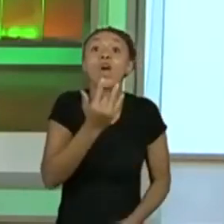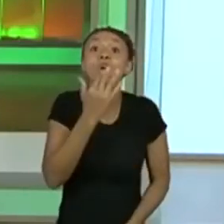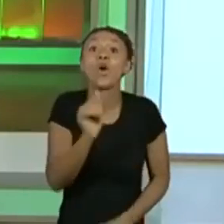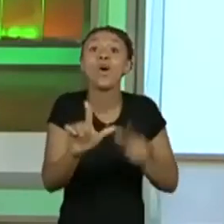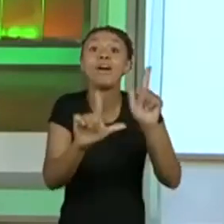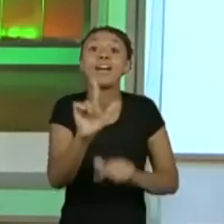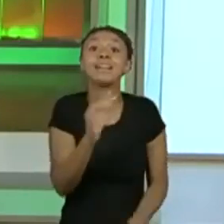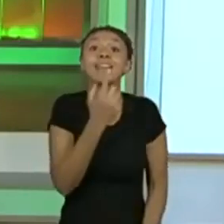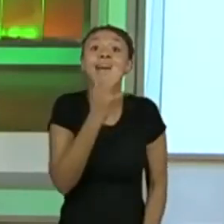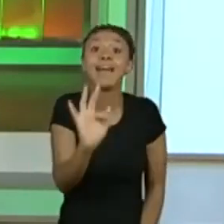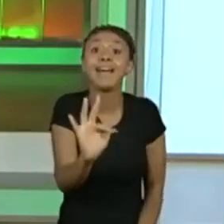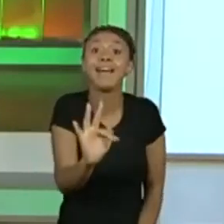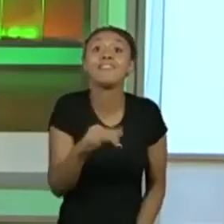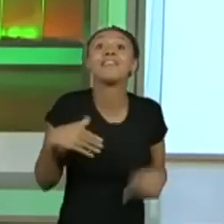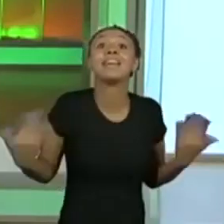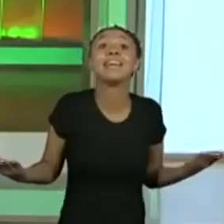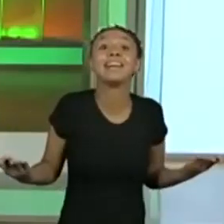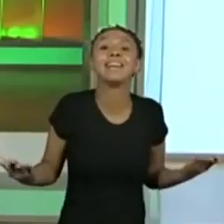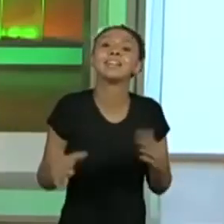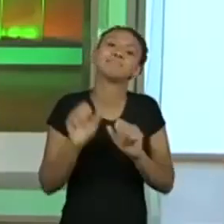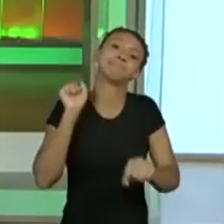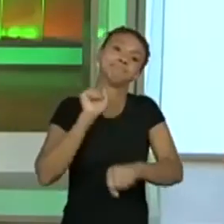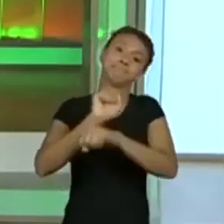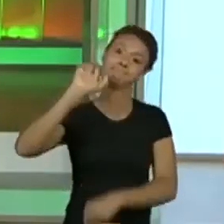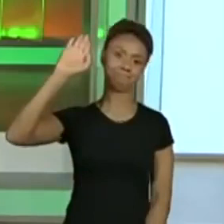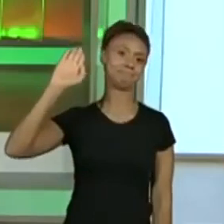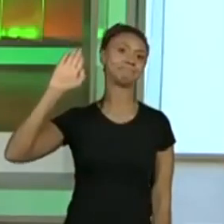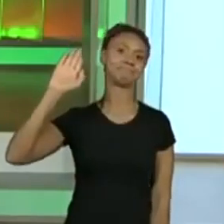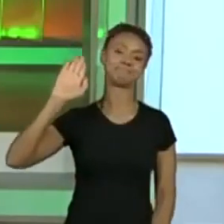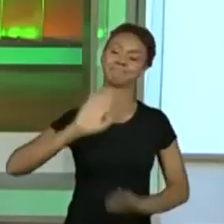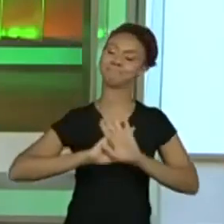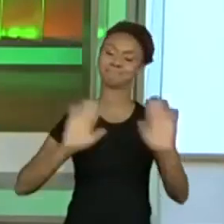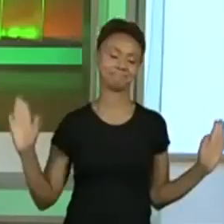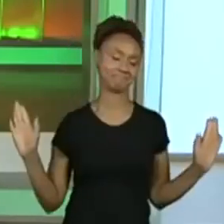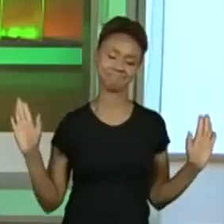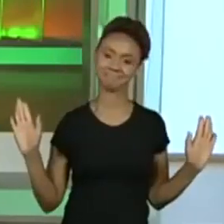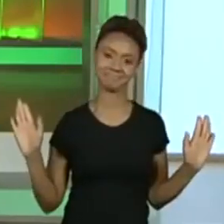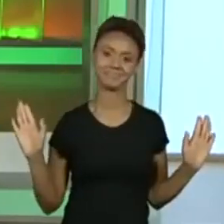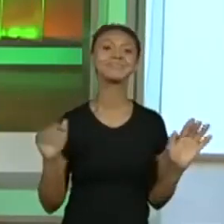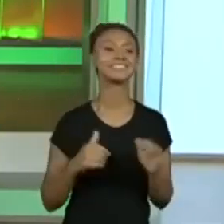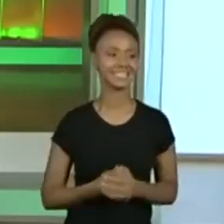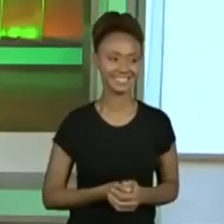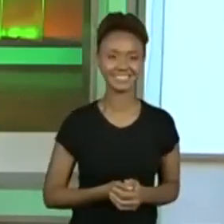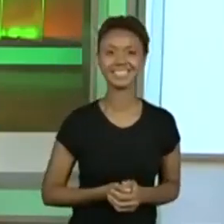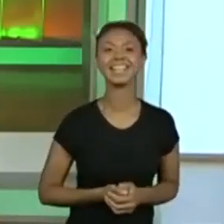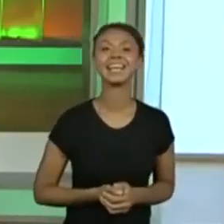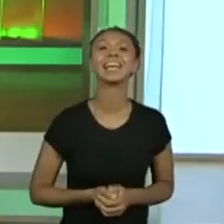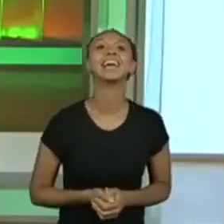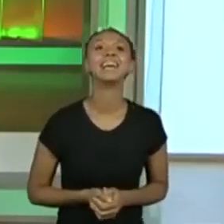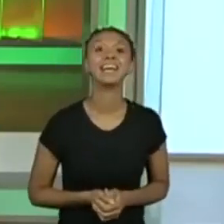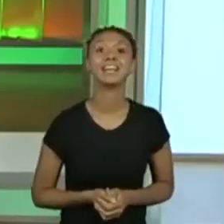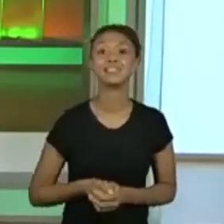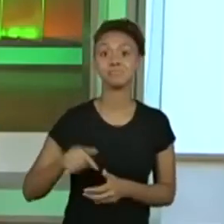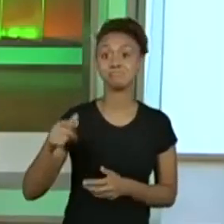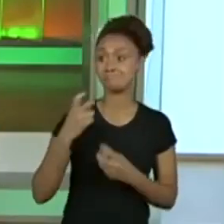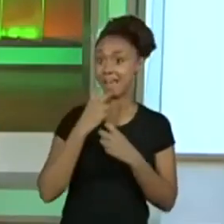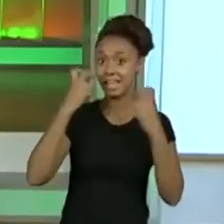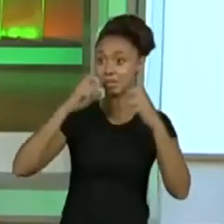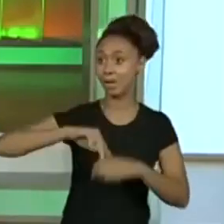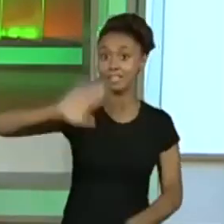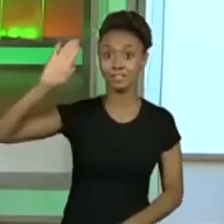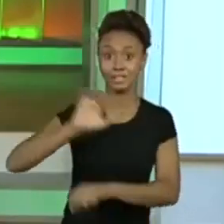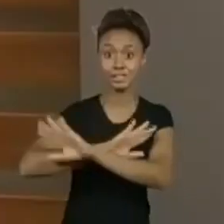F. Urgente. Cor com F. Stop. Stop. Não vai ter. Vamos lá. A Pro falou stop.